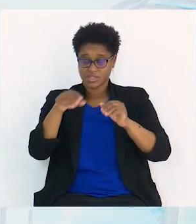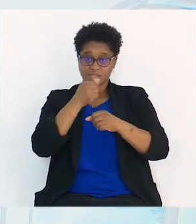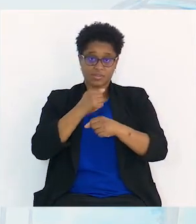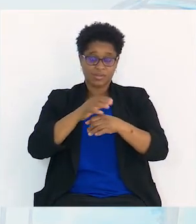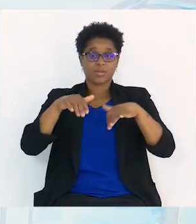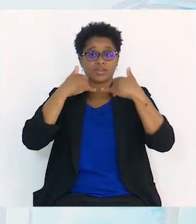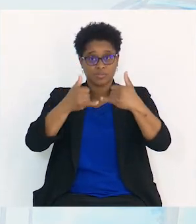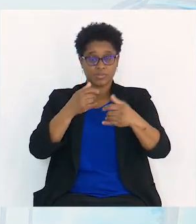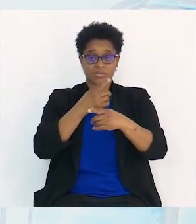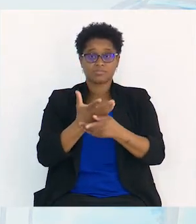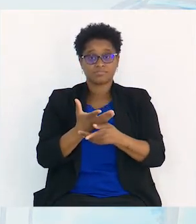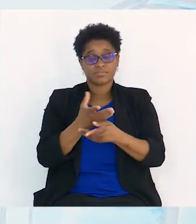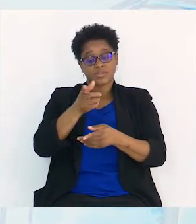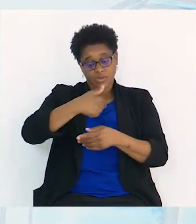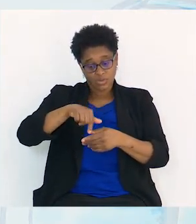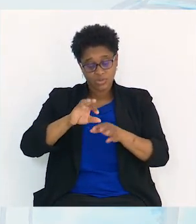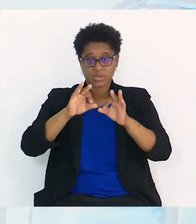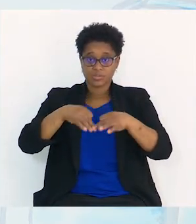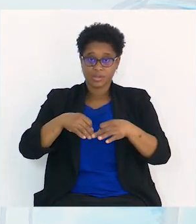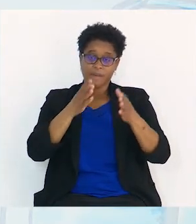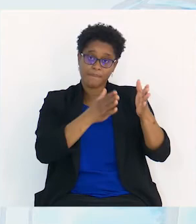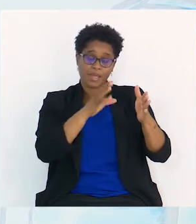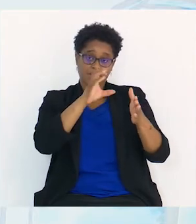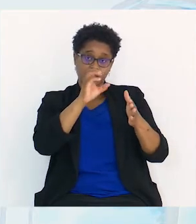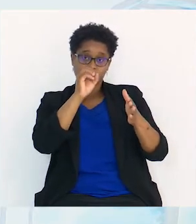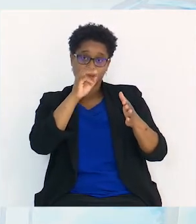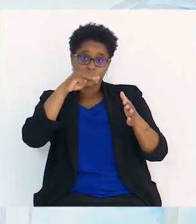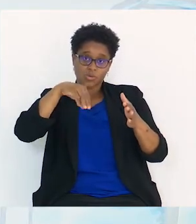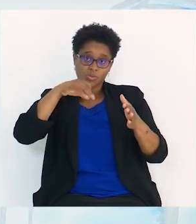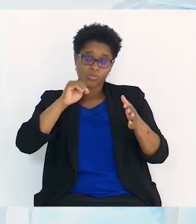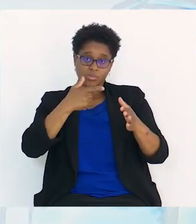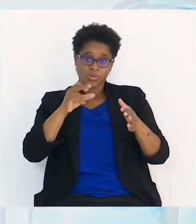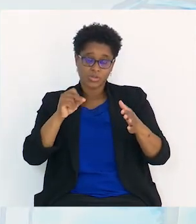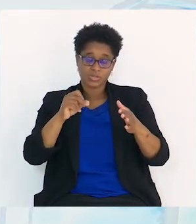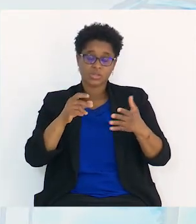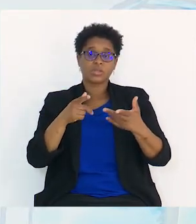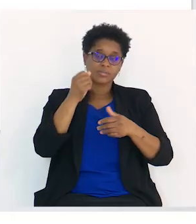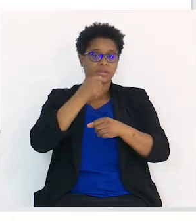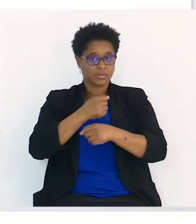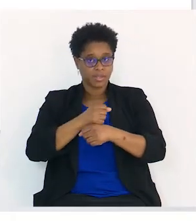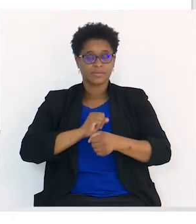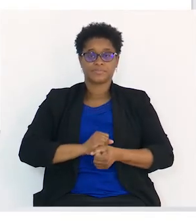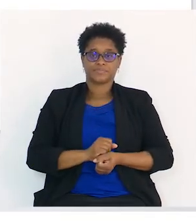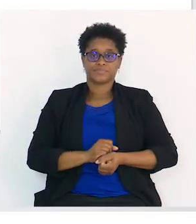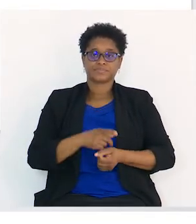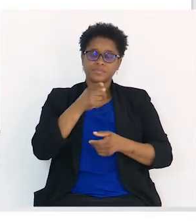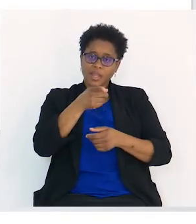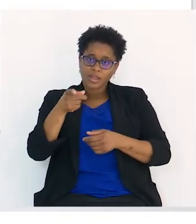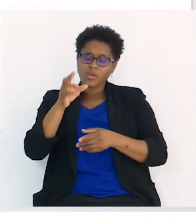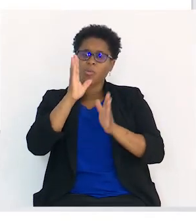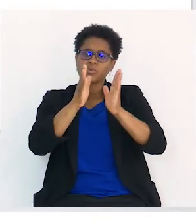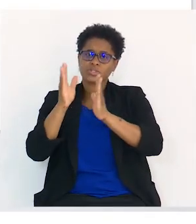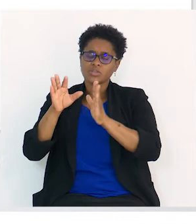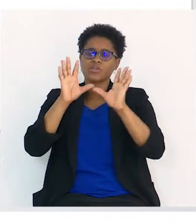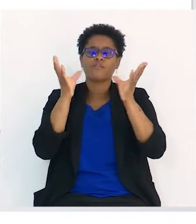que a gente terminar a parte da composta e aí tu voltas para exercitar. Indica o processo de formação das